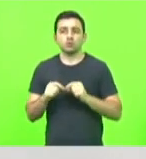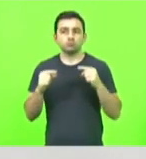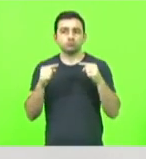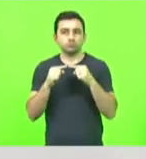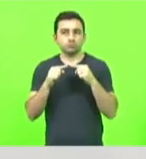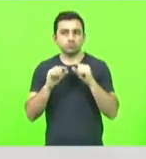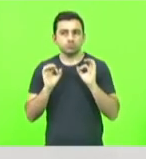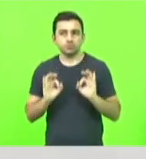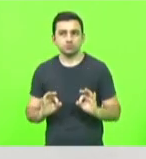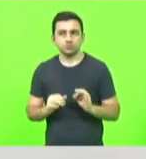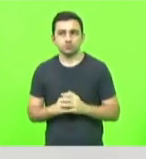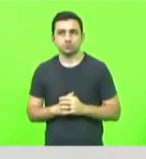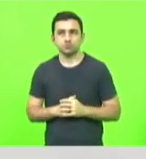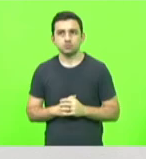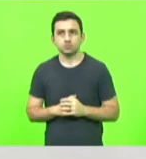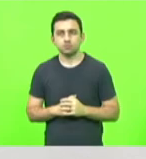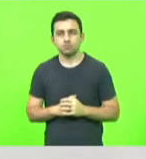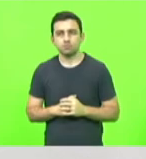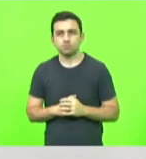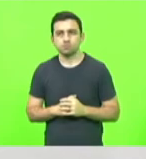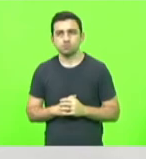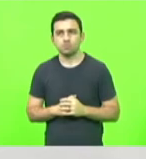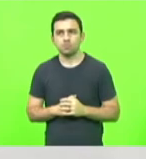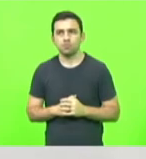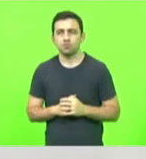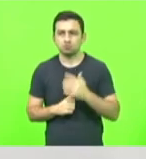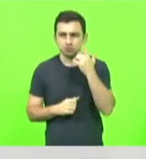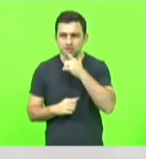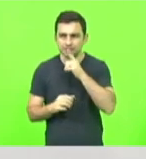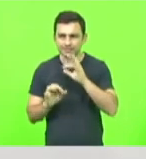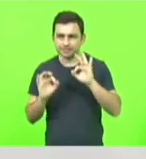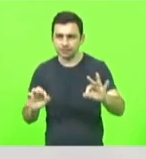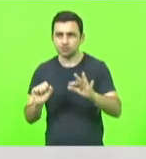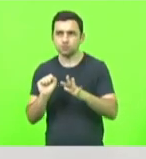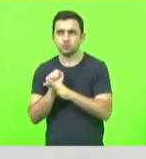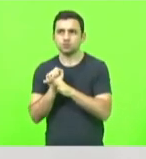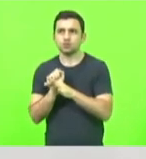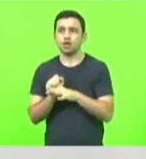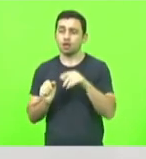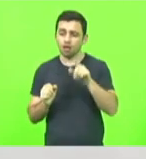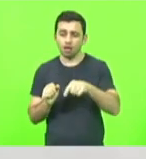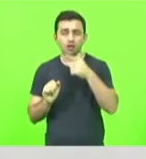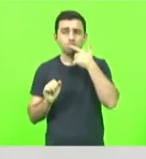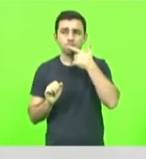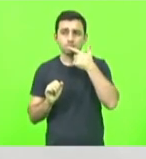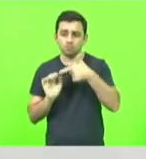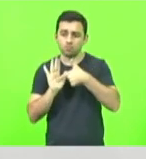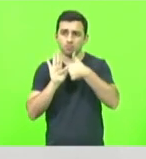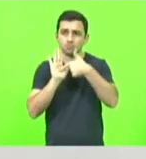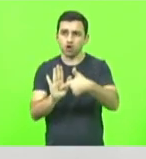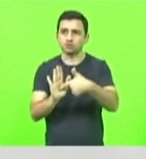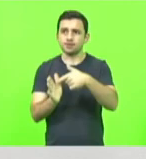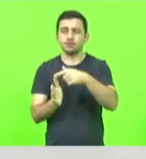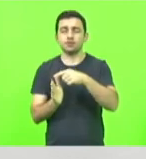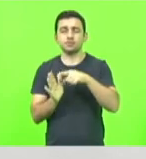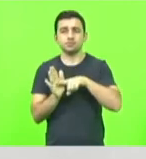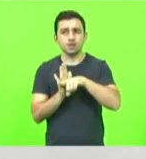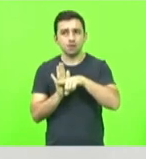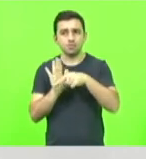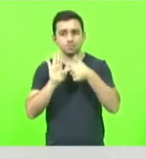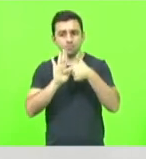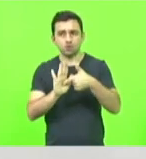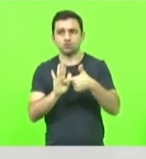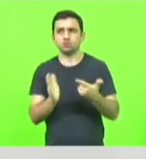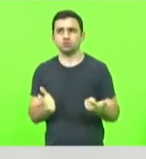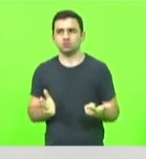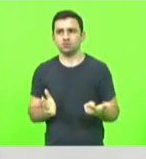palavra à senhora já, deputado, assertiva de segurança, é o resultado do exame e não o